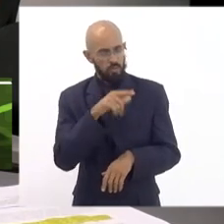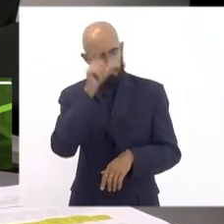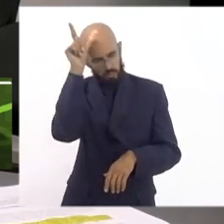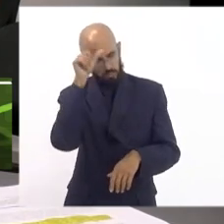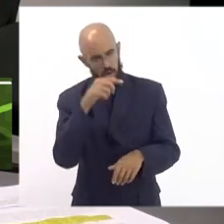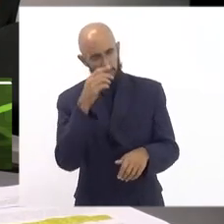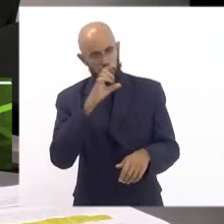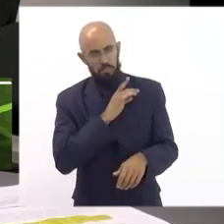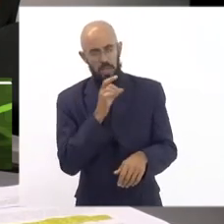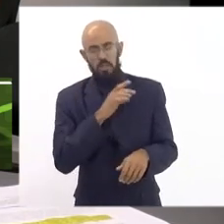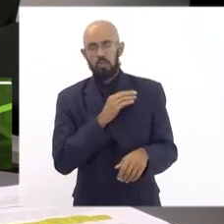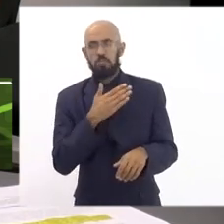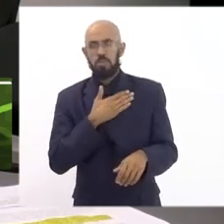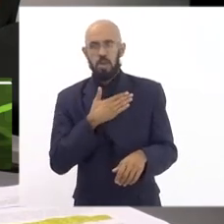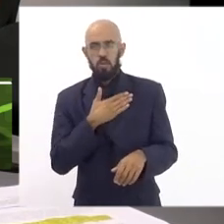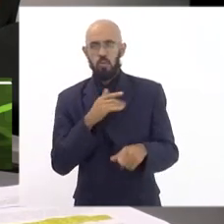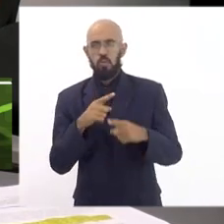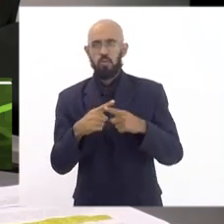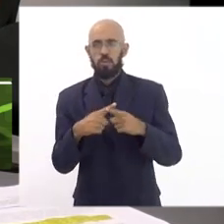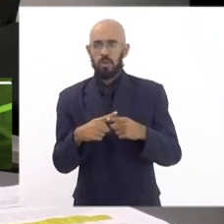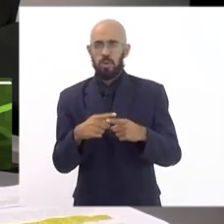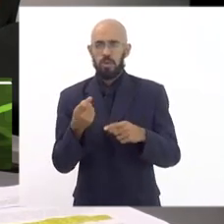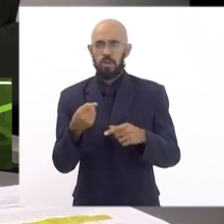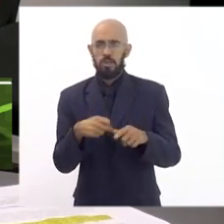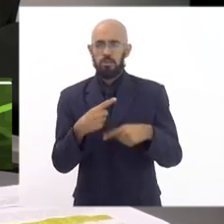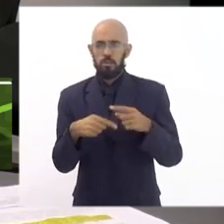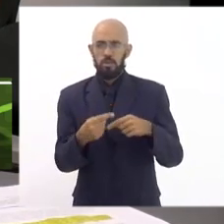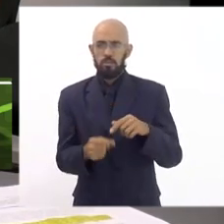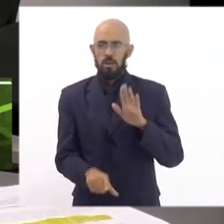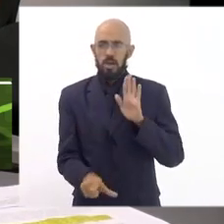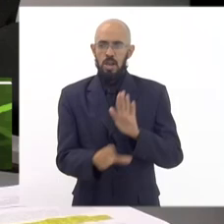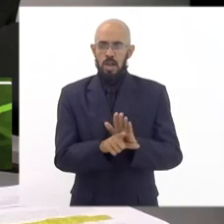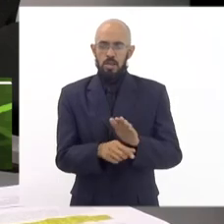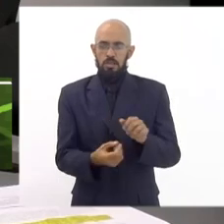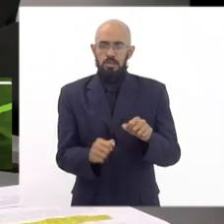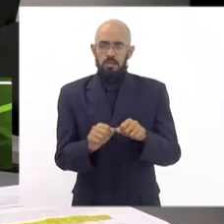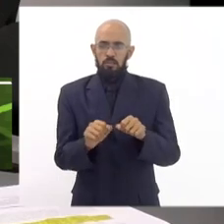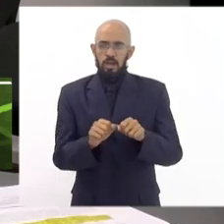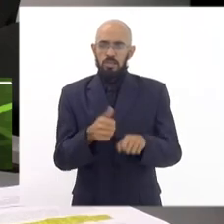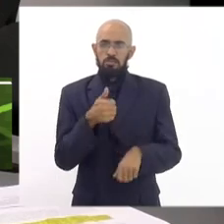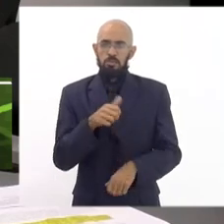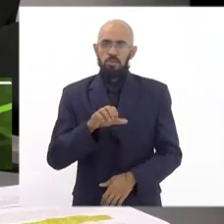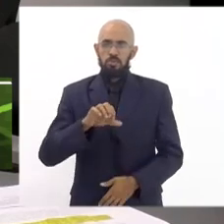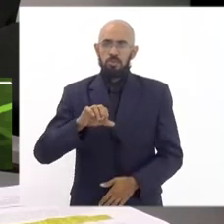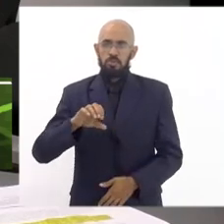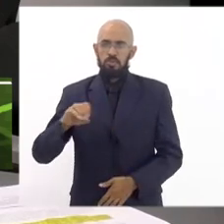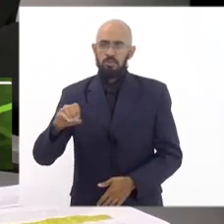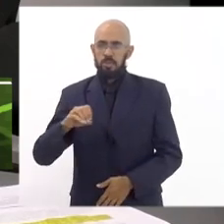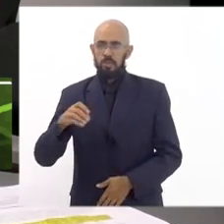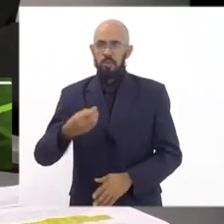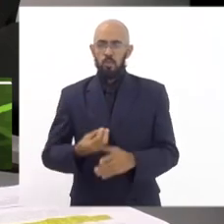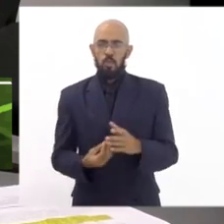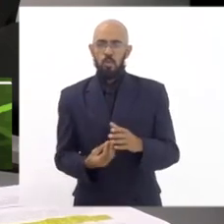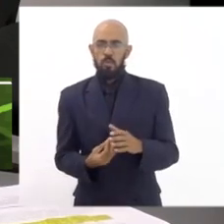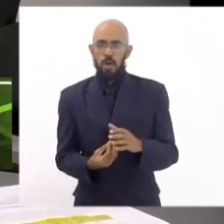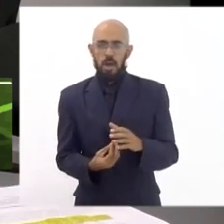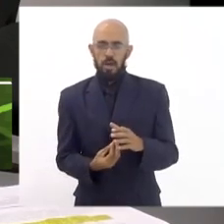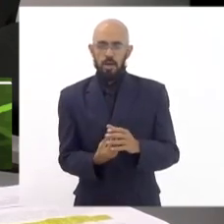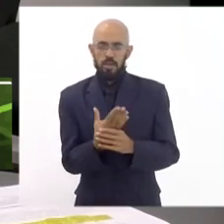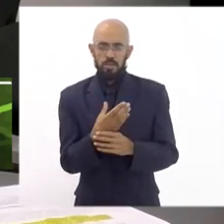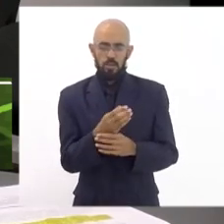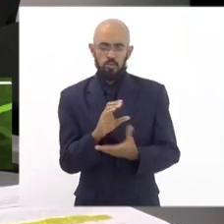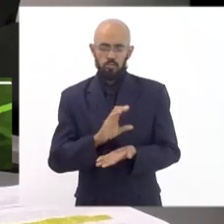seguinte, é que a partir do momento que uma lei é concebida, na década de 90, com uma indicação de fonte de custeio,